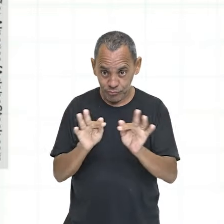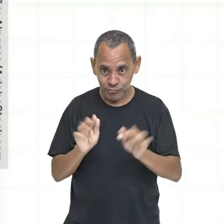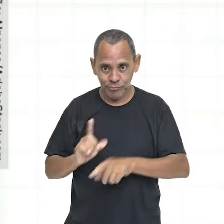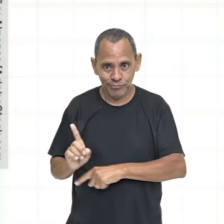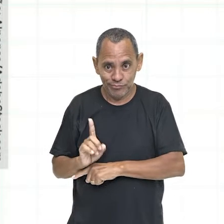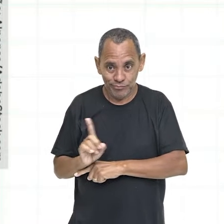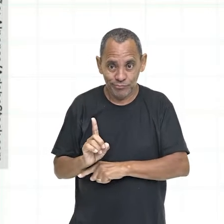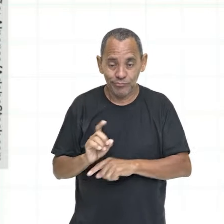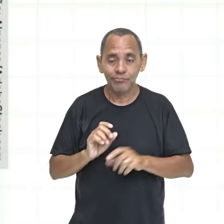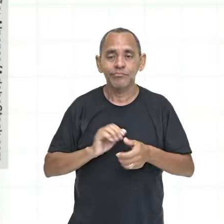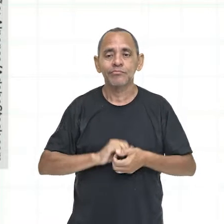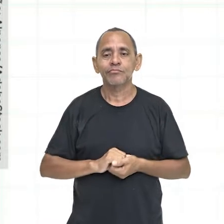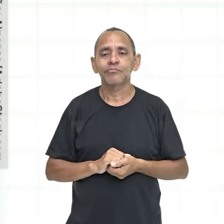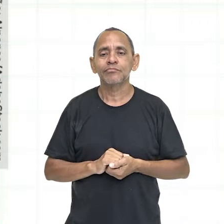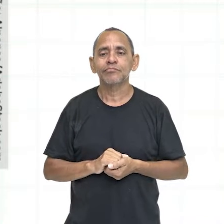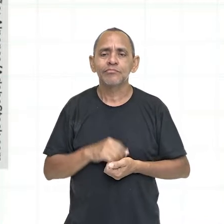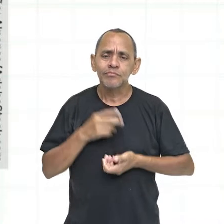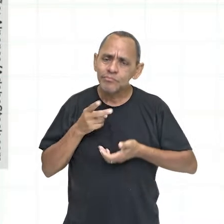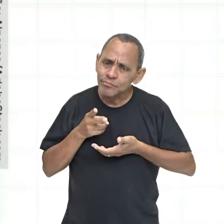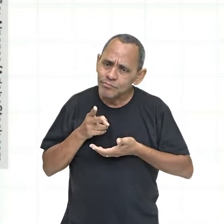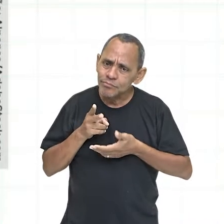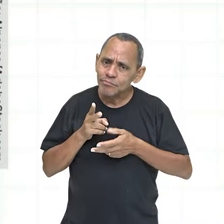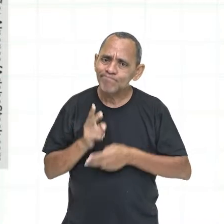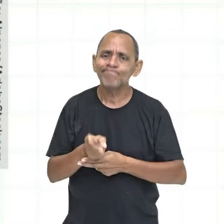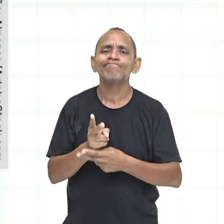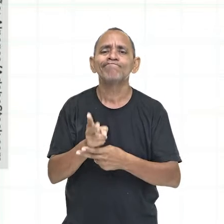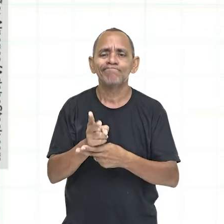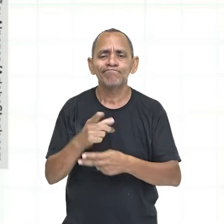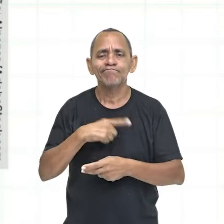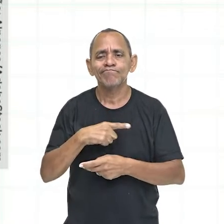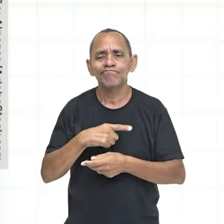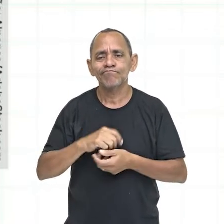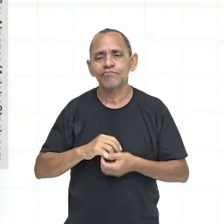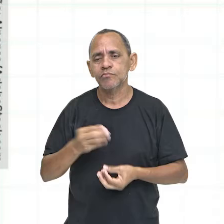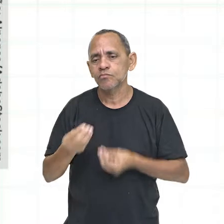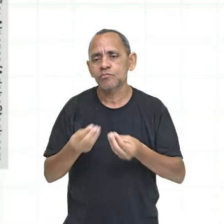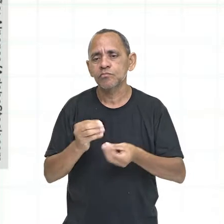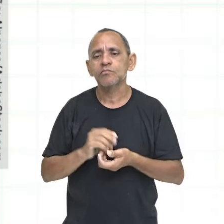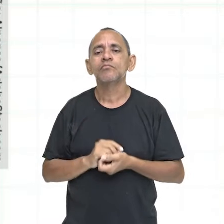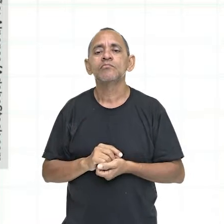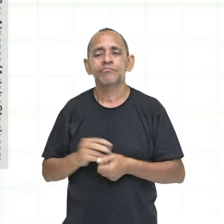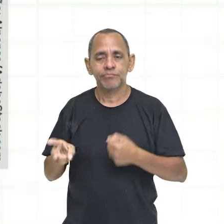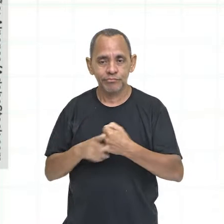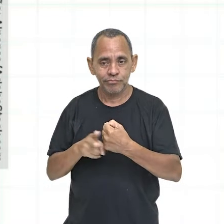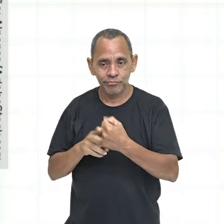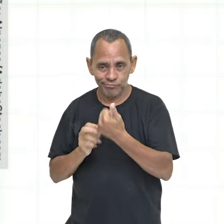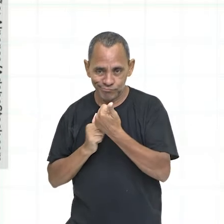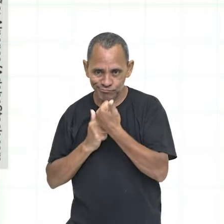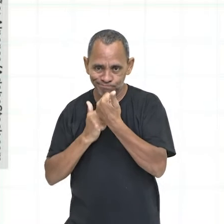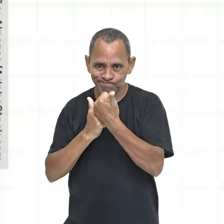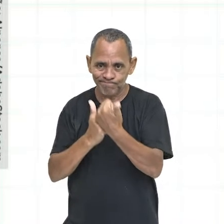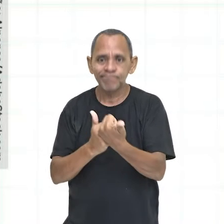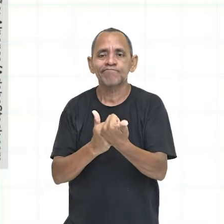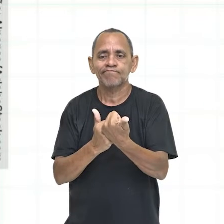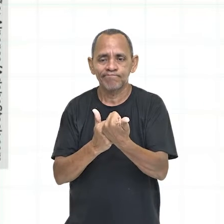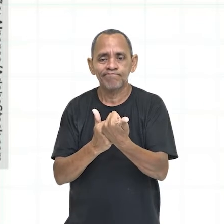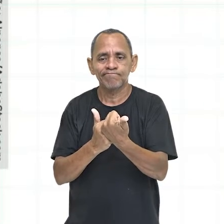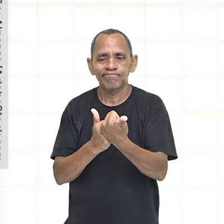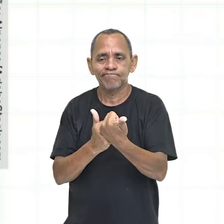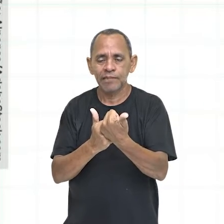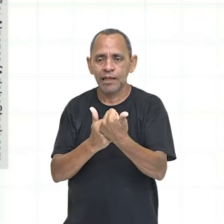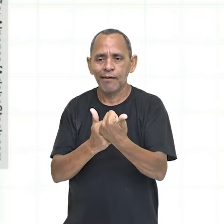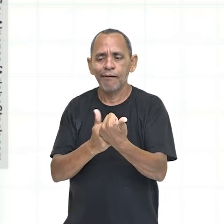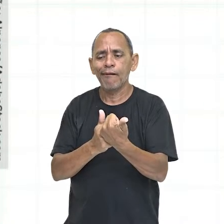inglesa sempre terão, né, ao seu lado ali, um verbo auxiliar, e é o verbo auxiliar que vai